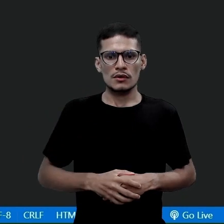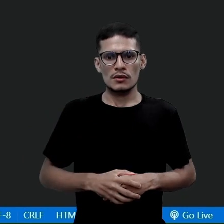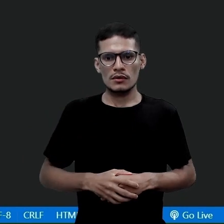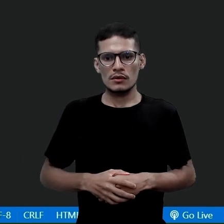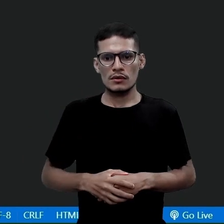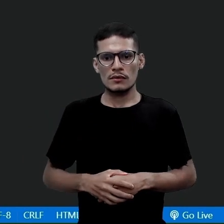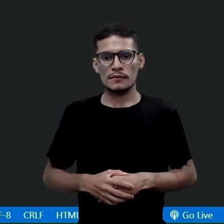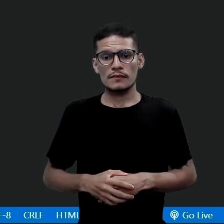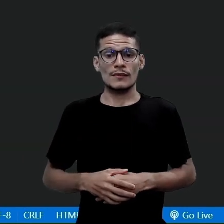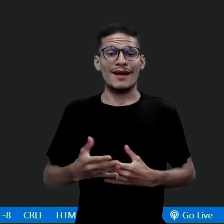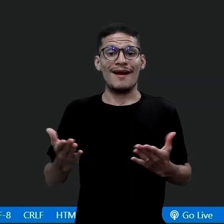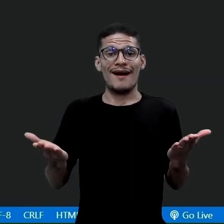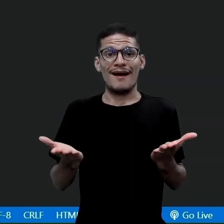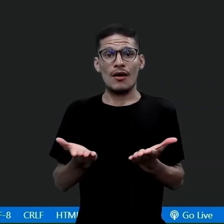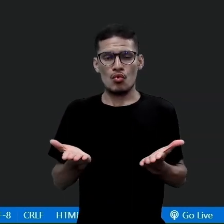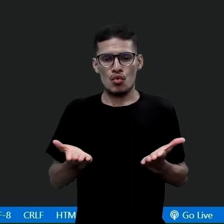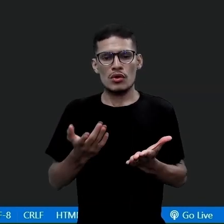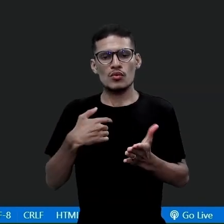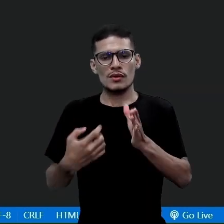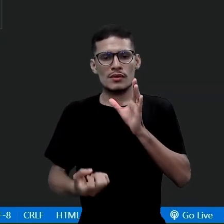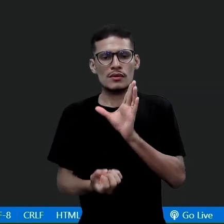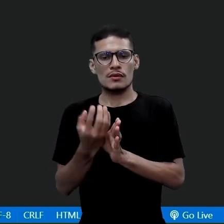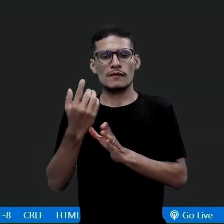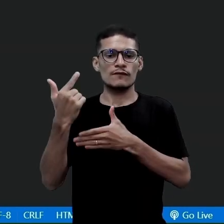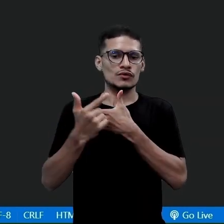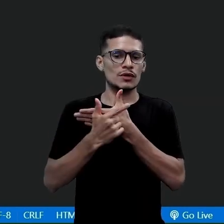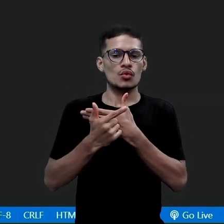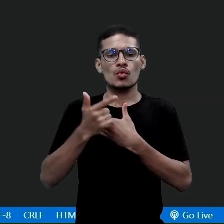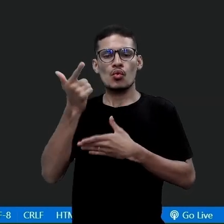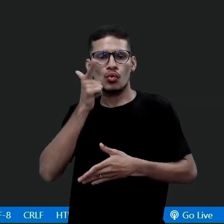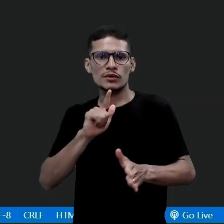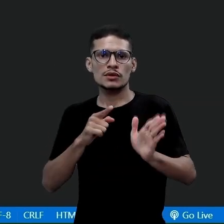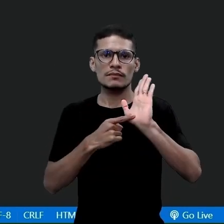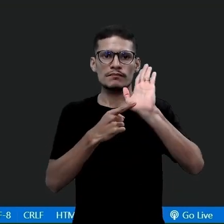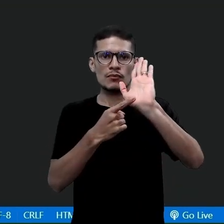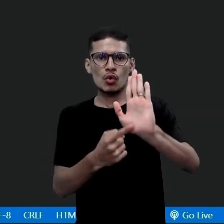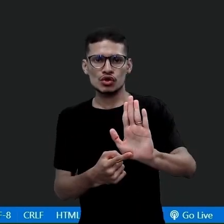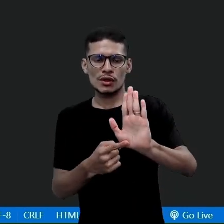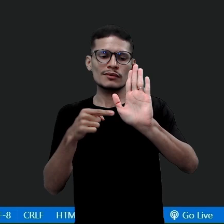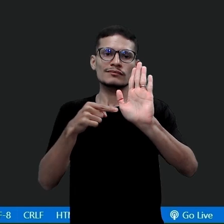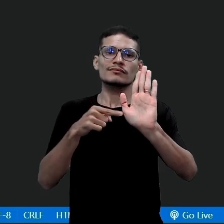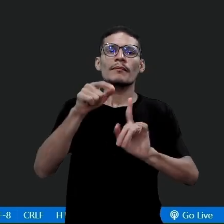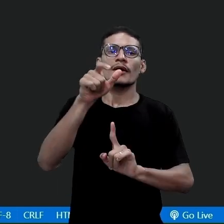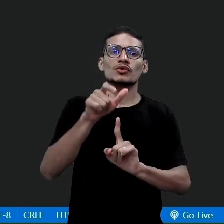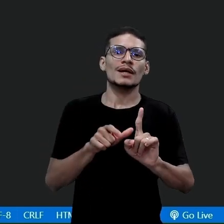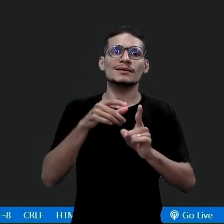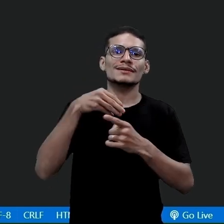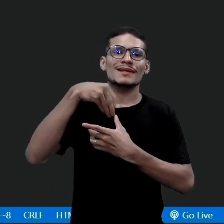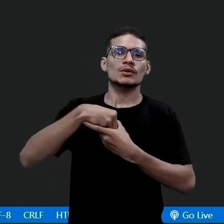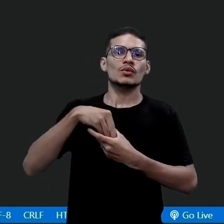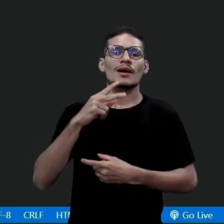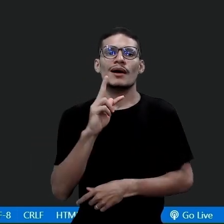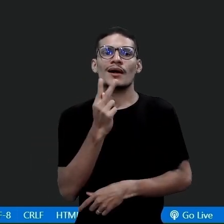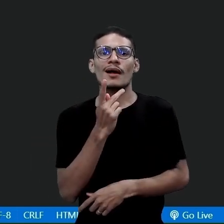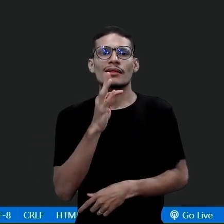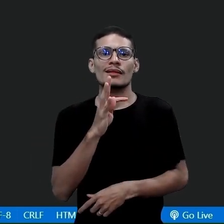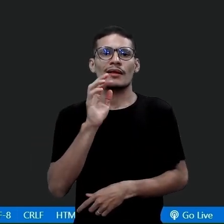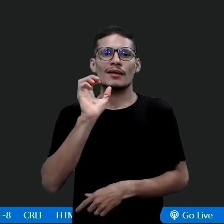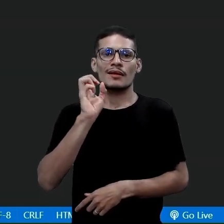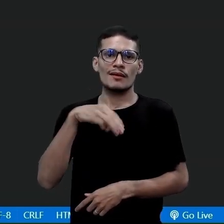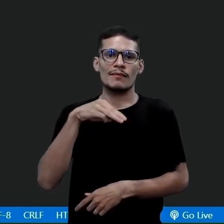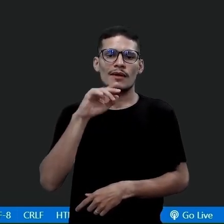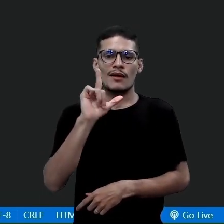Agora eu vou construir uma função para exibir esses personagens lá no HTML. Então eu vou pegar os